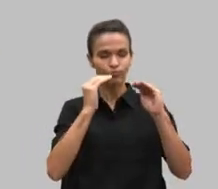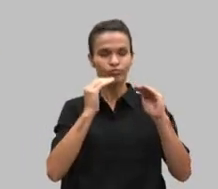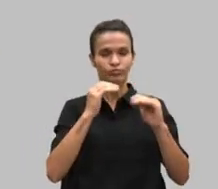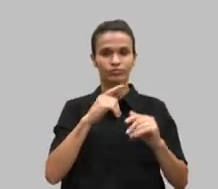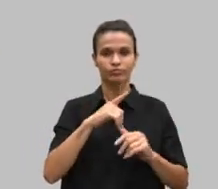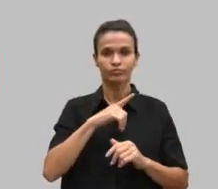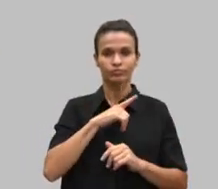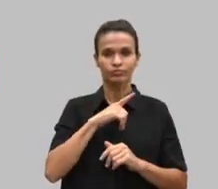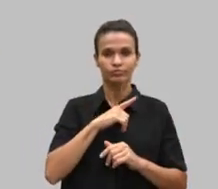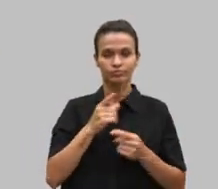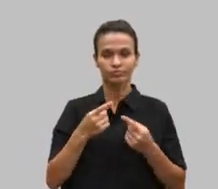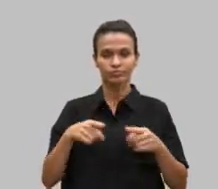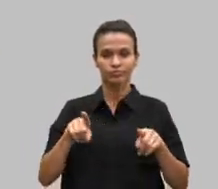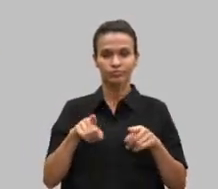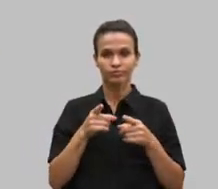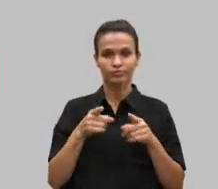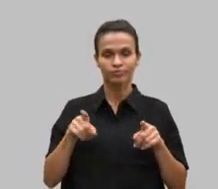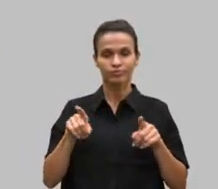Brasileiro